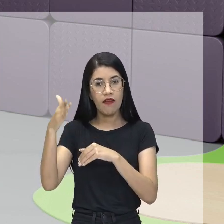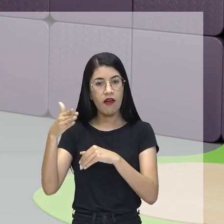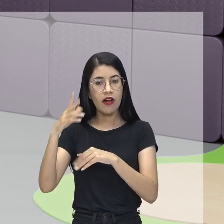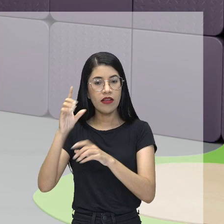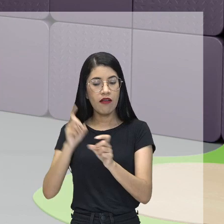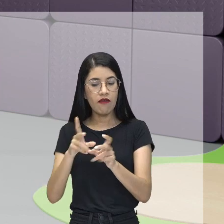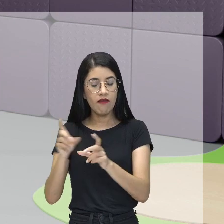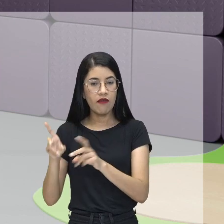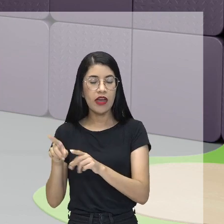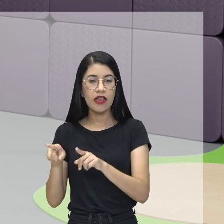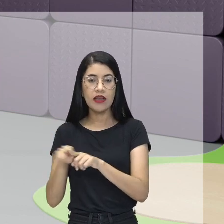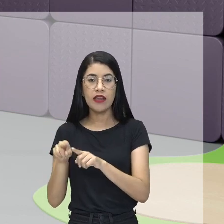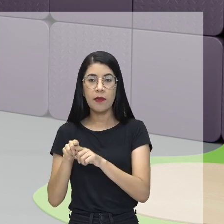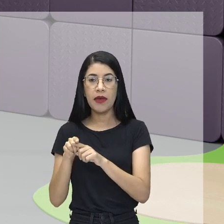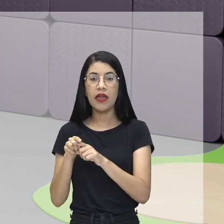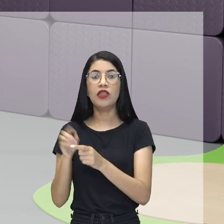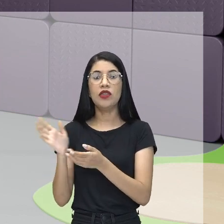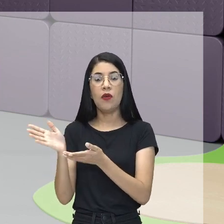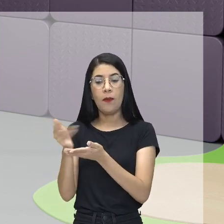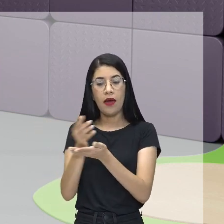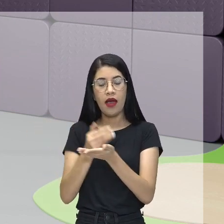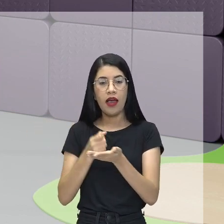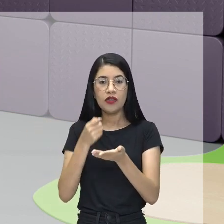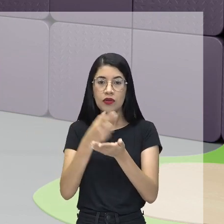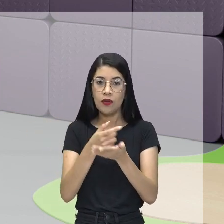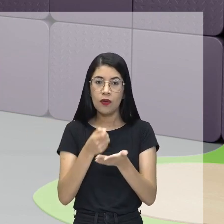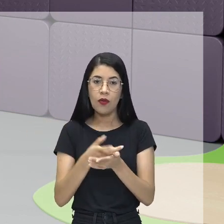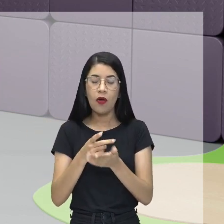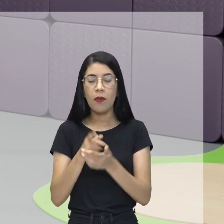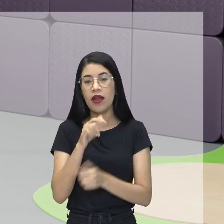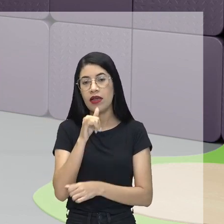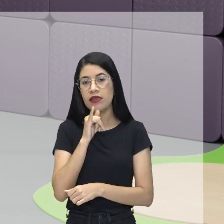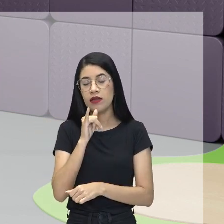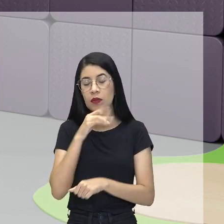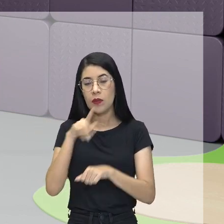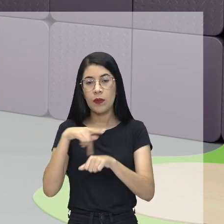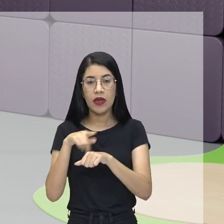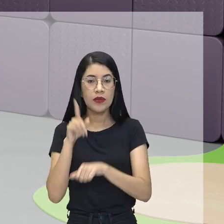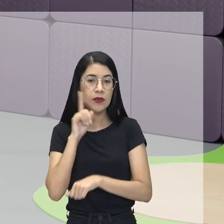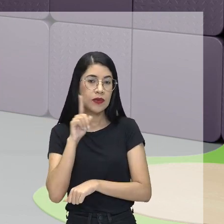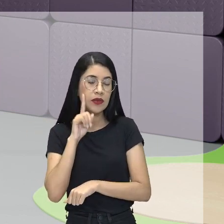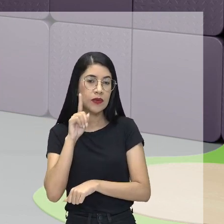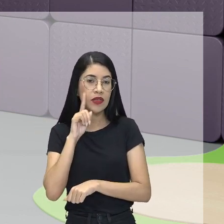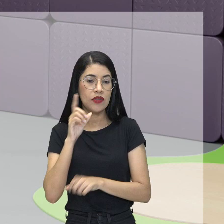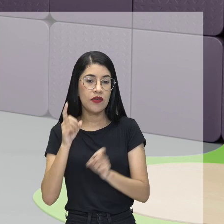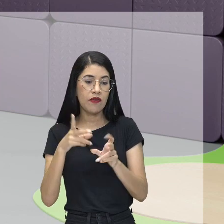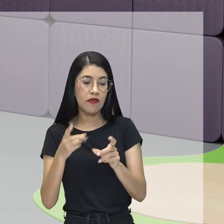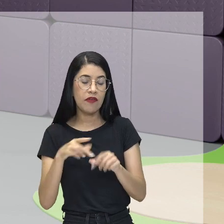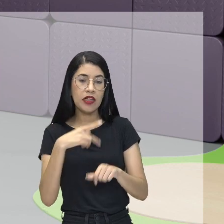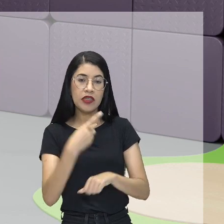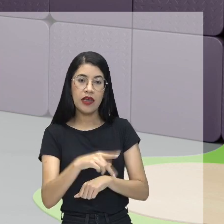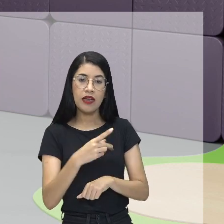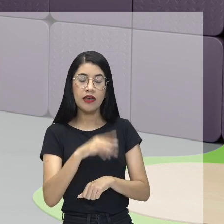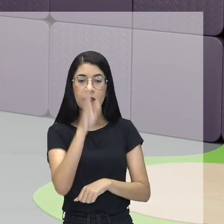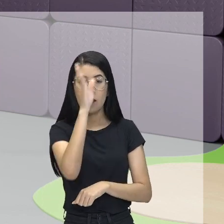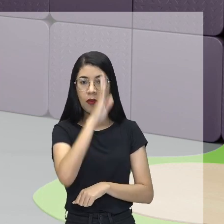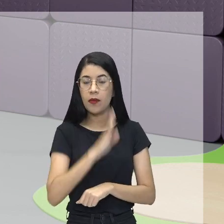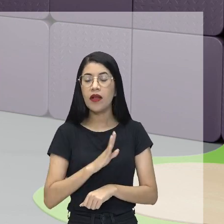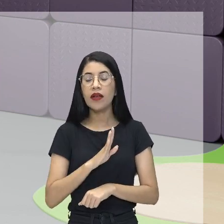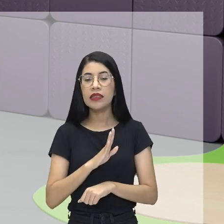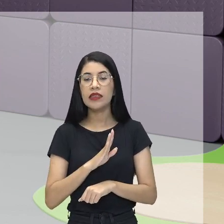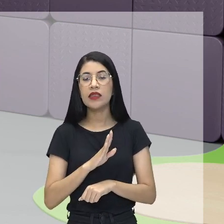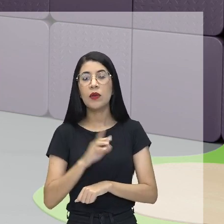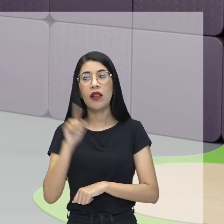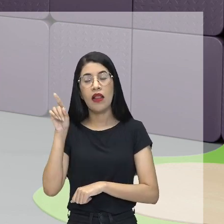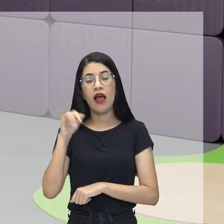importamos produtos dos Estados Unidos, por exemplo. Então, os Estados Unidos está exportando e